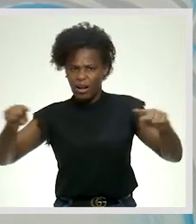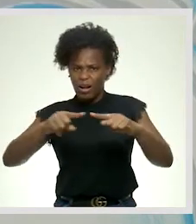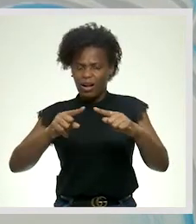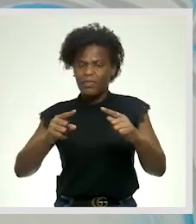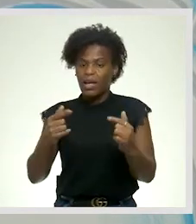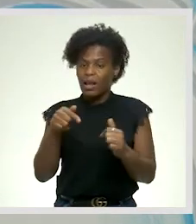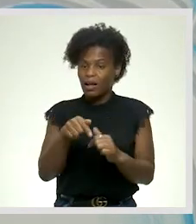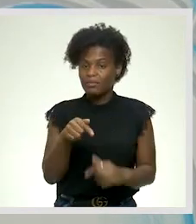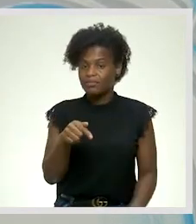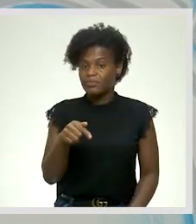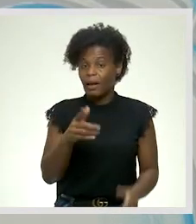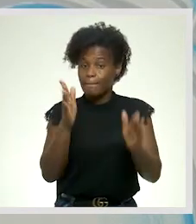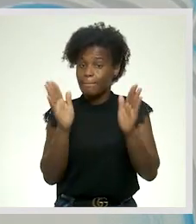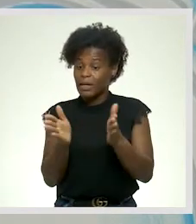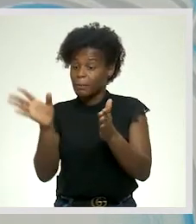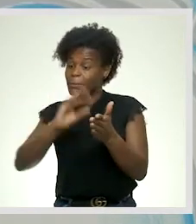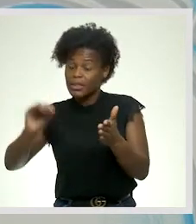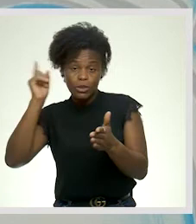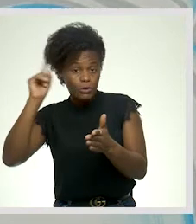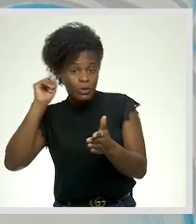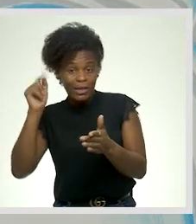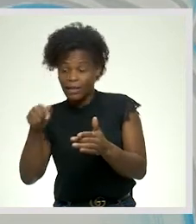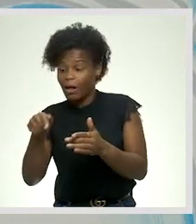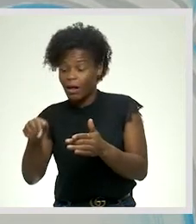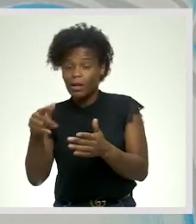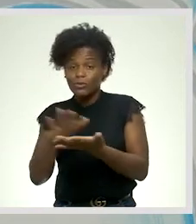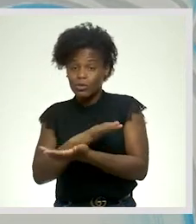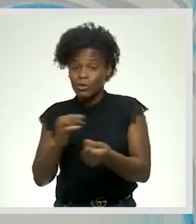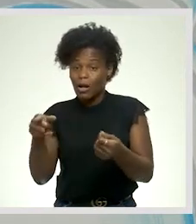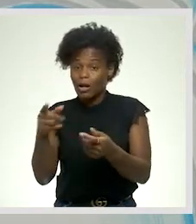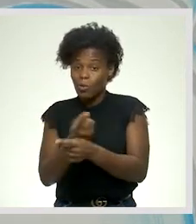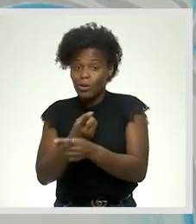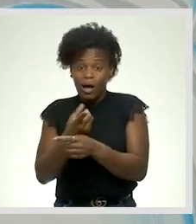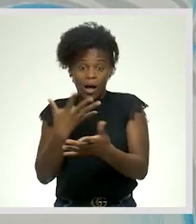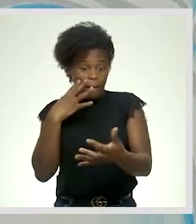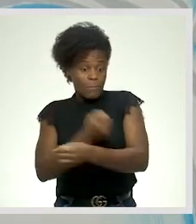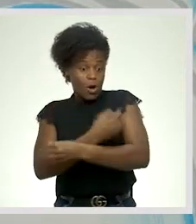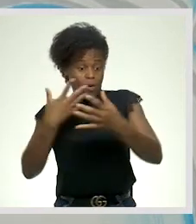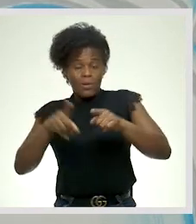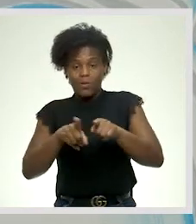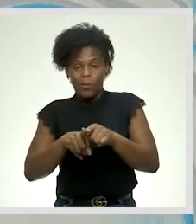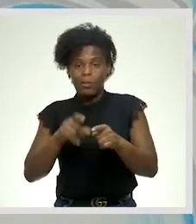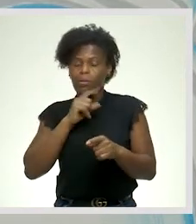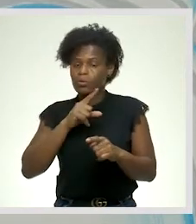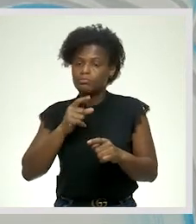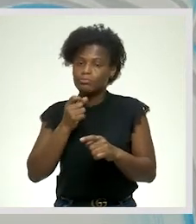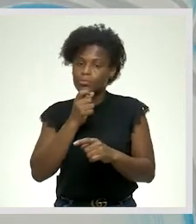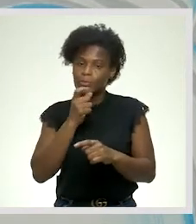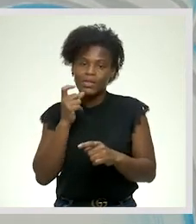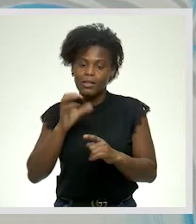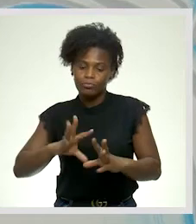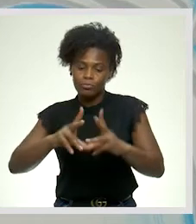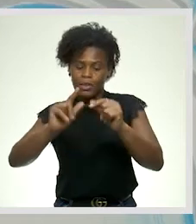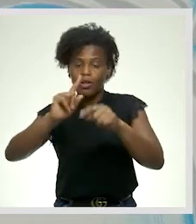coloca a parte mais importante daquela notícia bombástica, prometendo o desenvolvimento nas